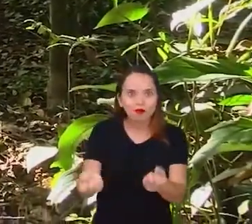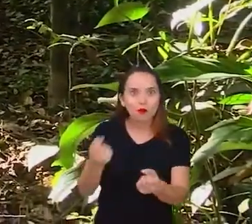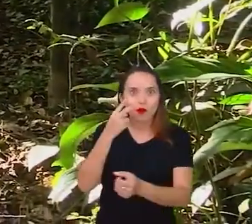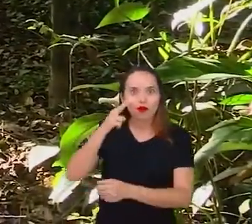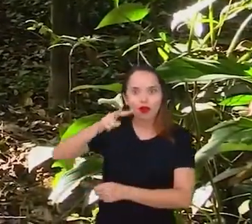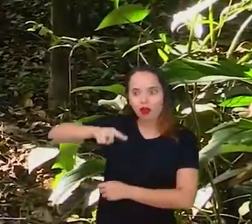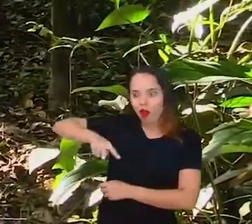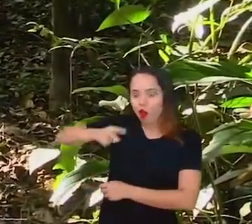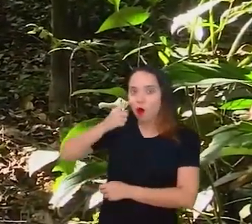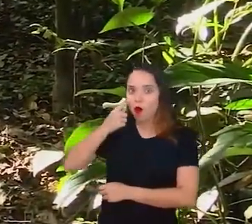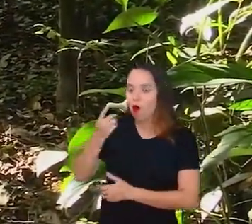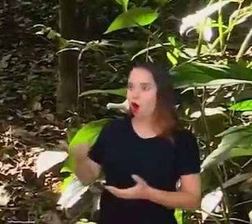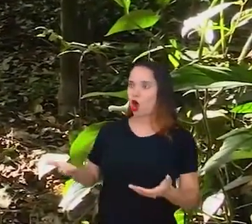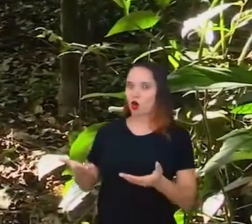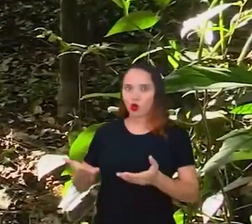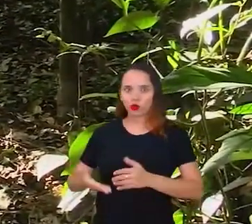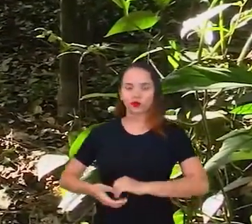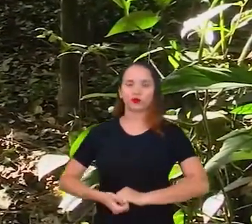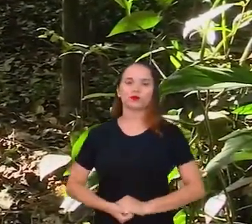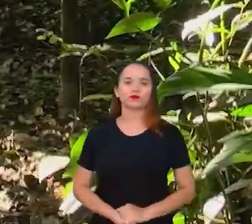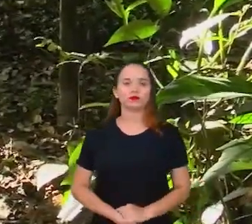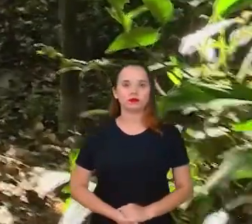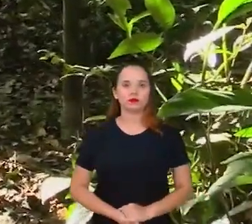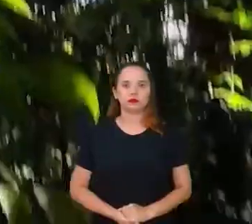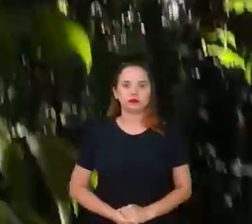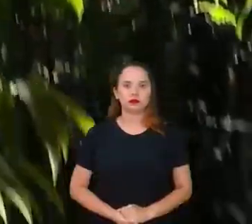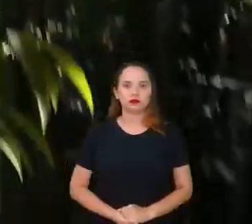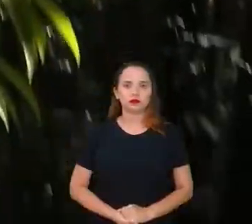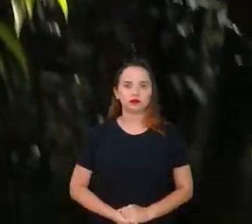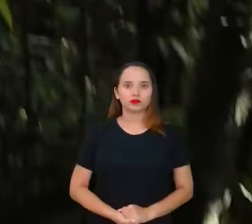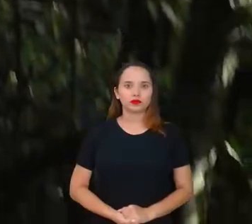vai compreender.